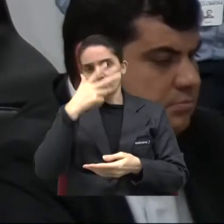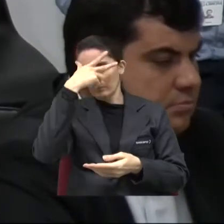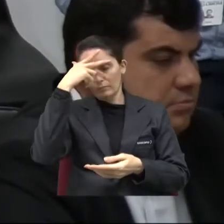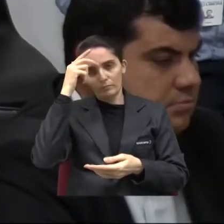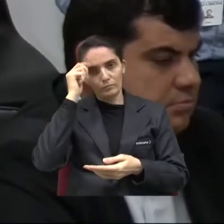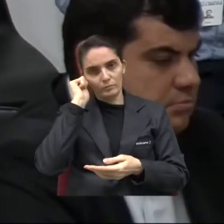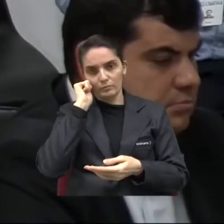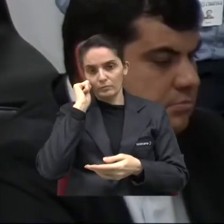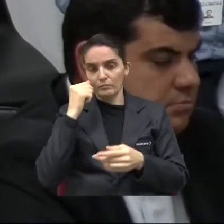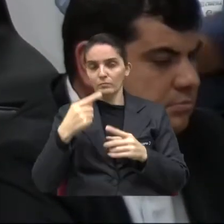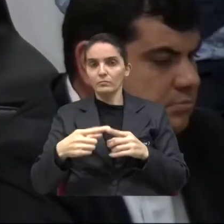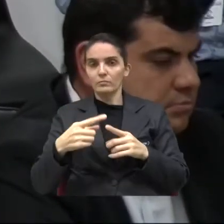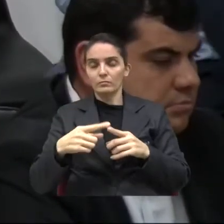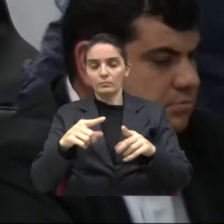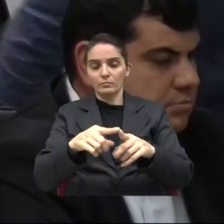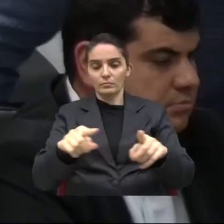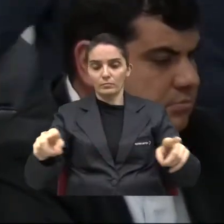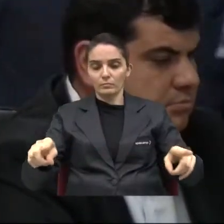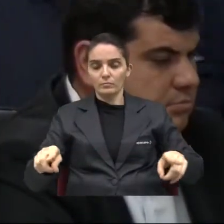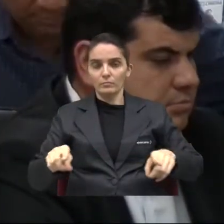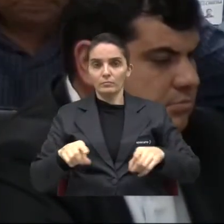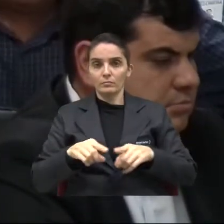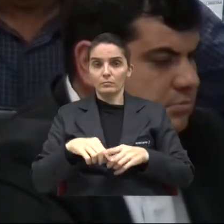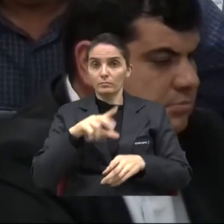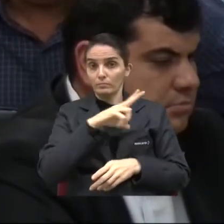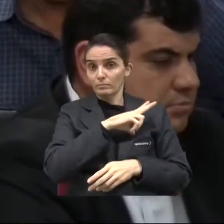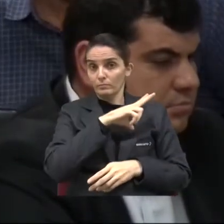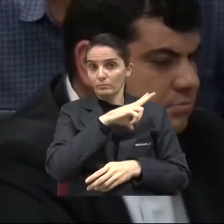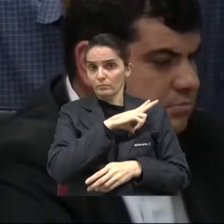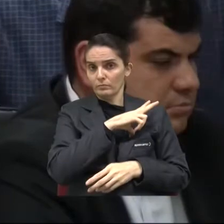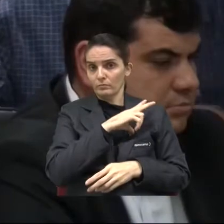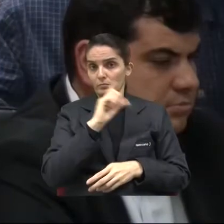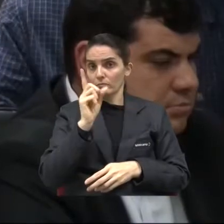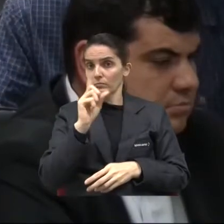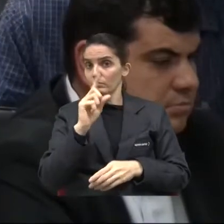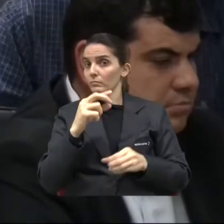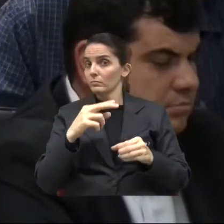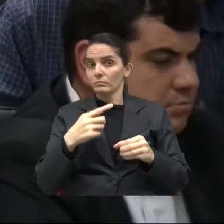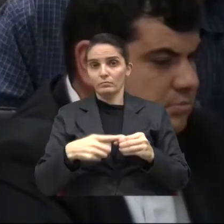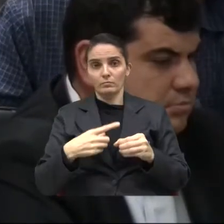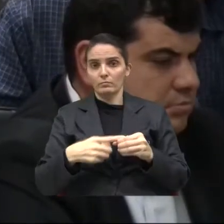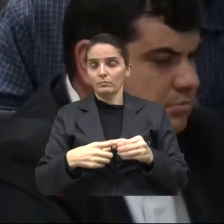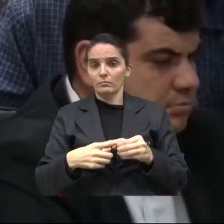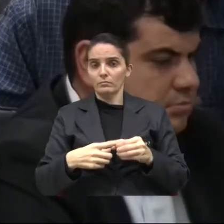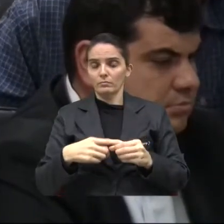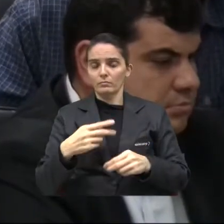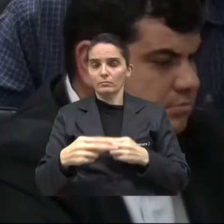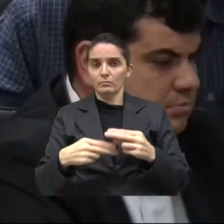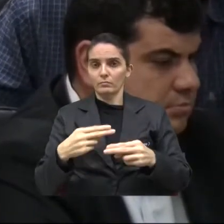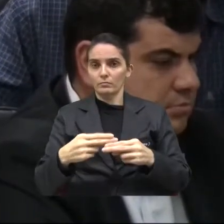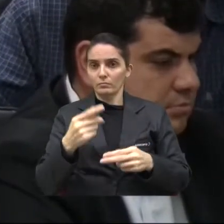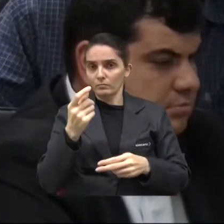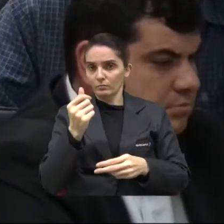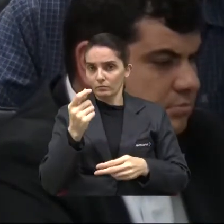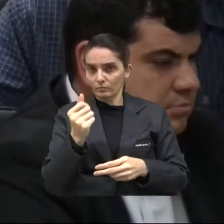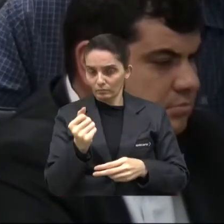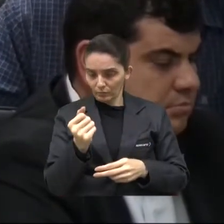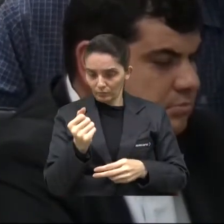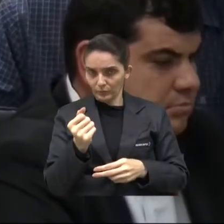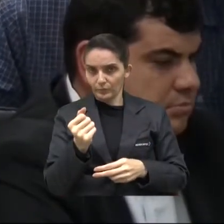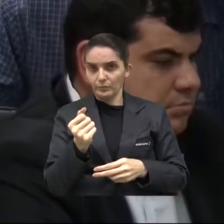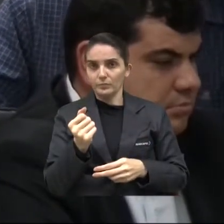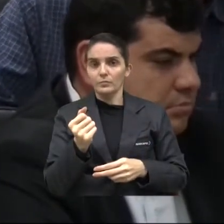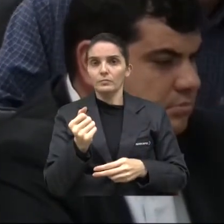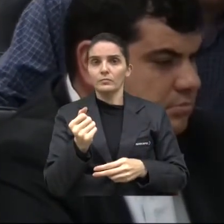prefeitura, porque o terreno é particular, não é do município. Então esse dinheiro, se ele